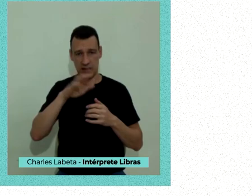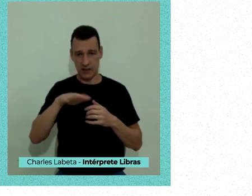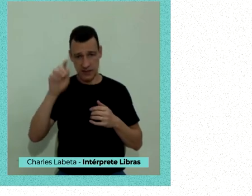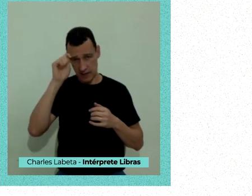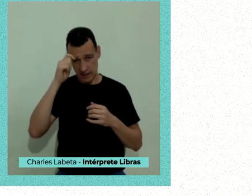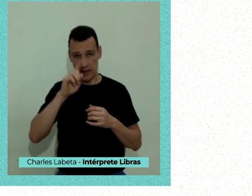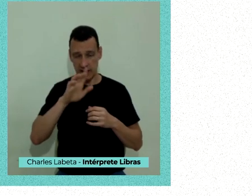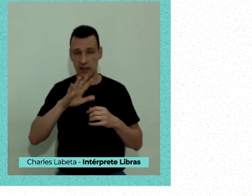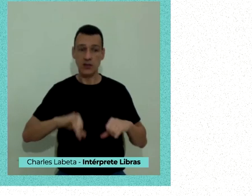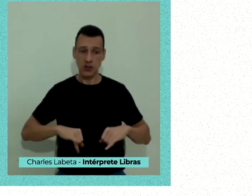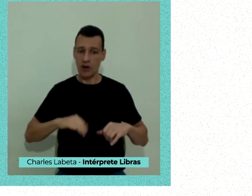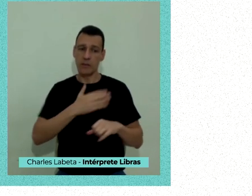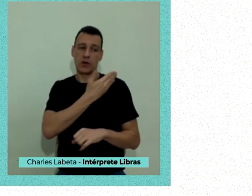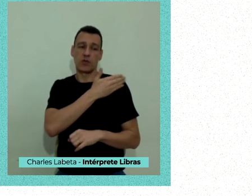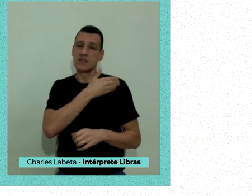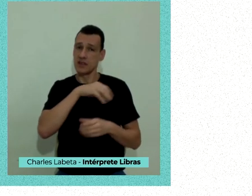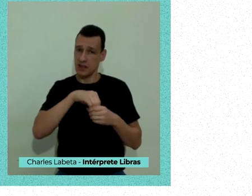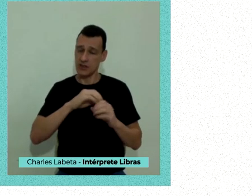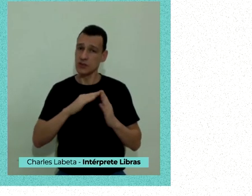os professores para